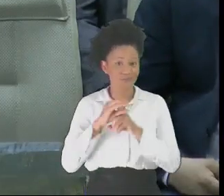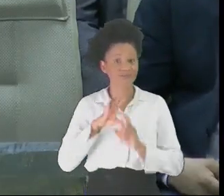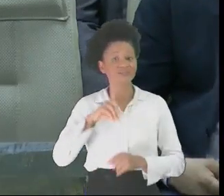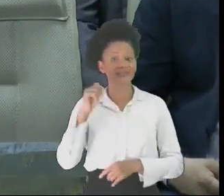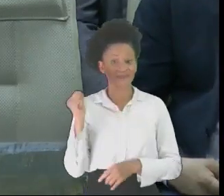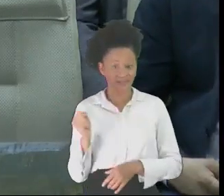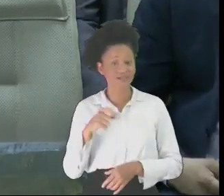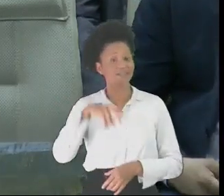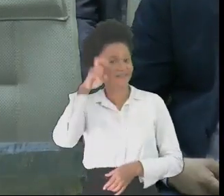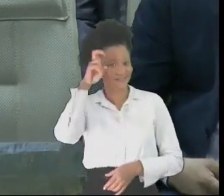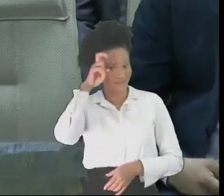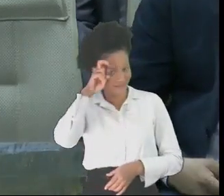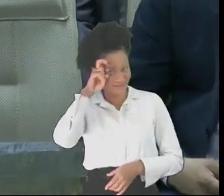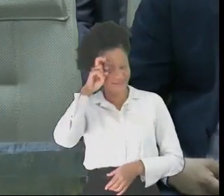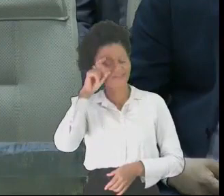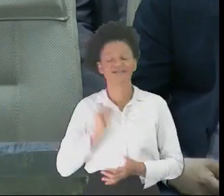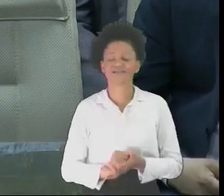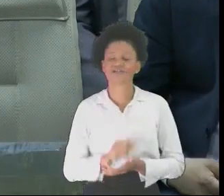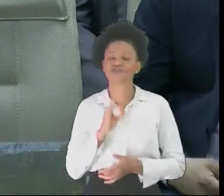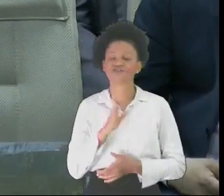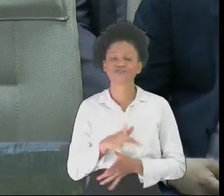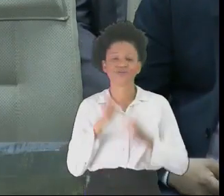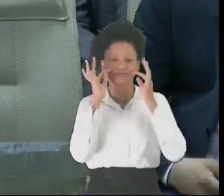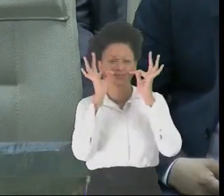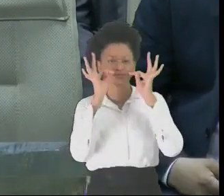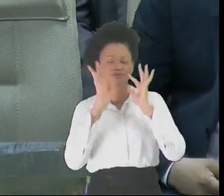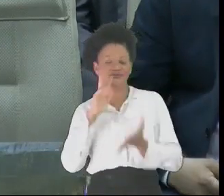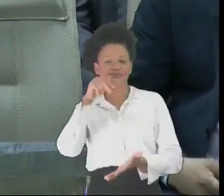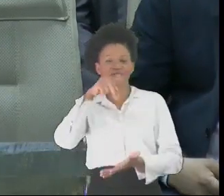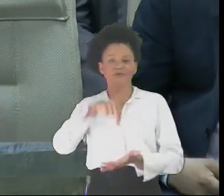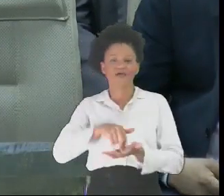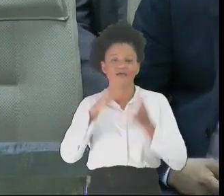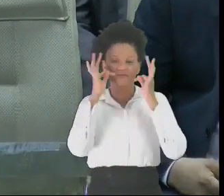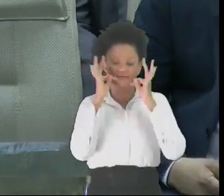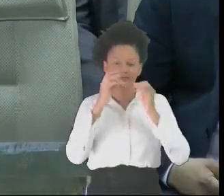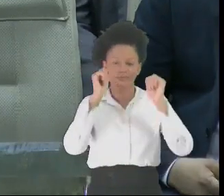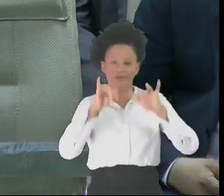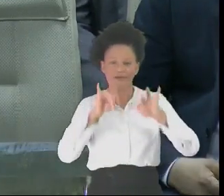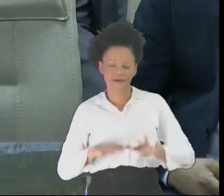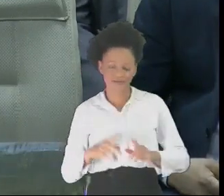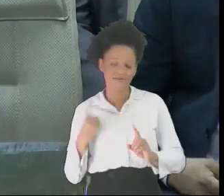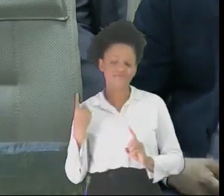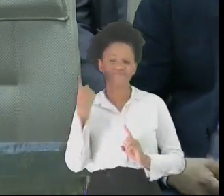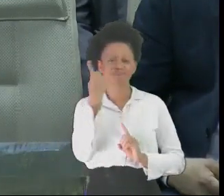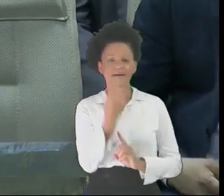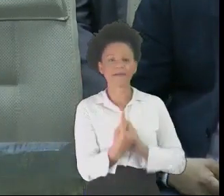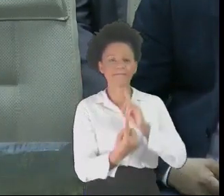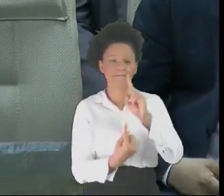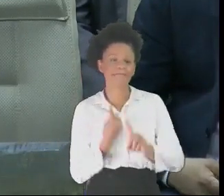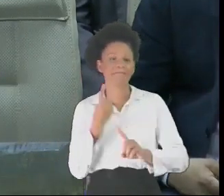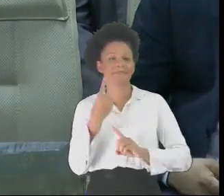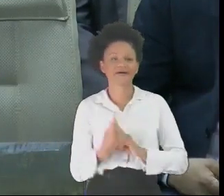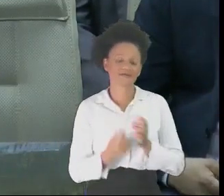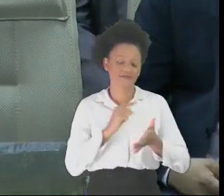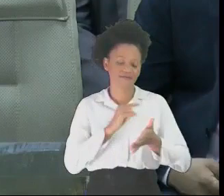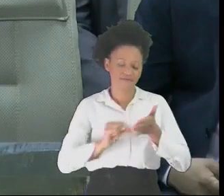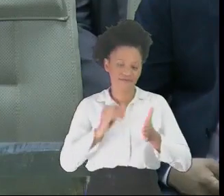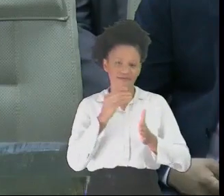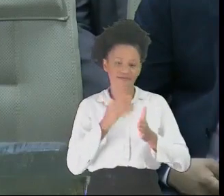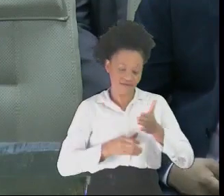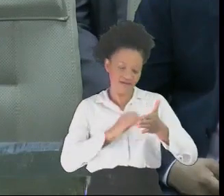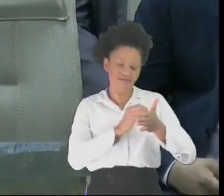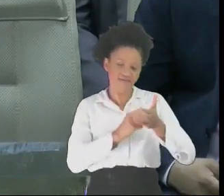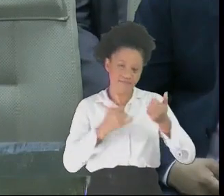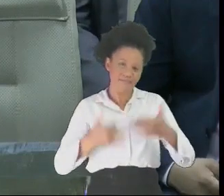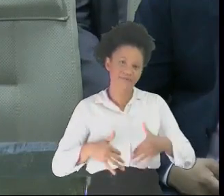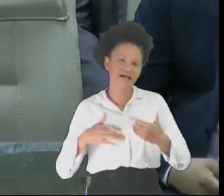de testemunho, né? Era culto de testemunho, né? Subia um irmão para dar um testemunho, contar uma bênção, subia outro para ler um versículo e tal. Era nas Assembleias de Deus,